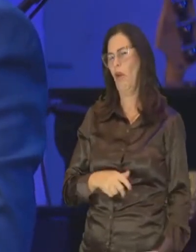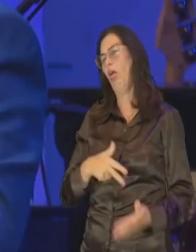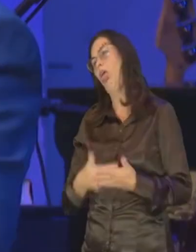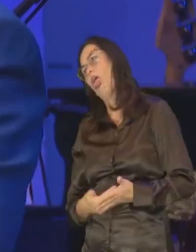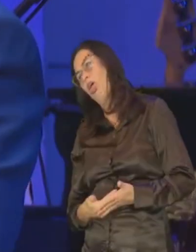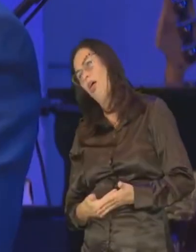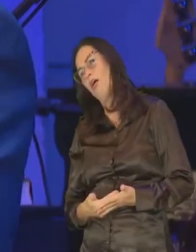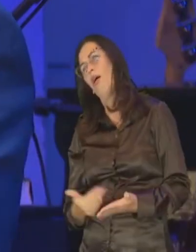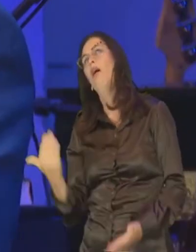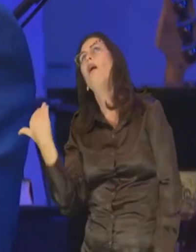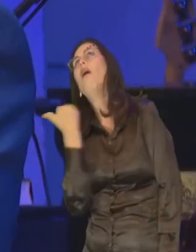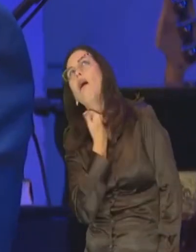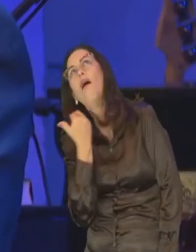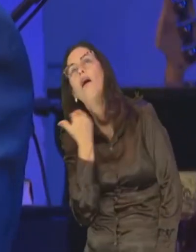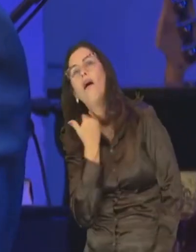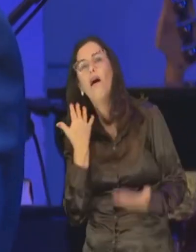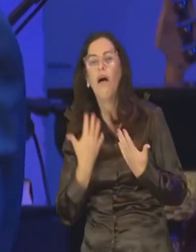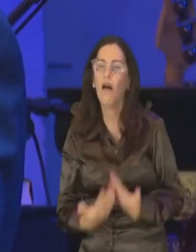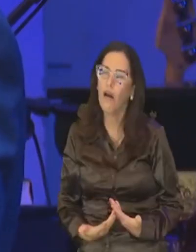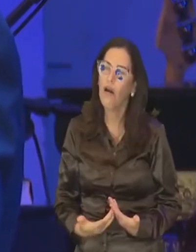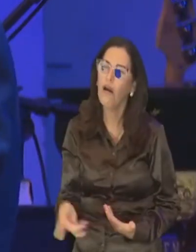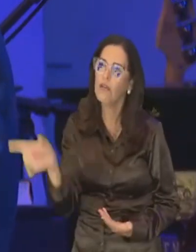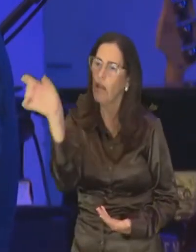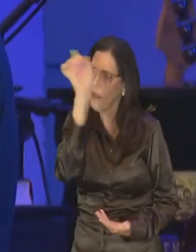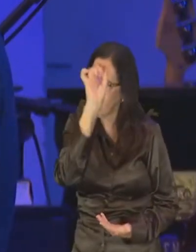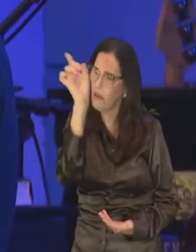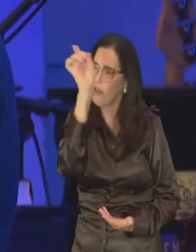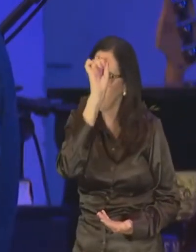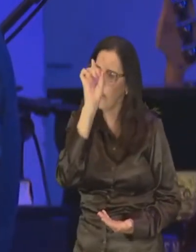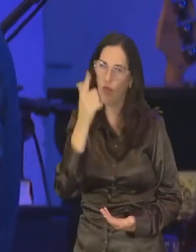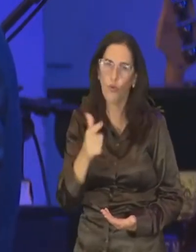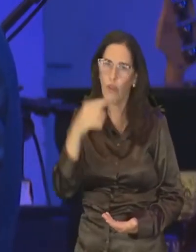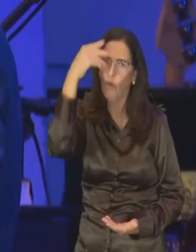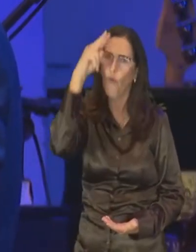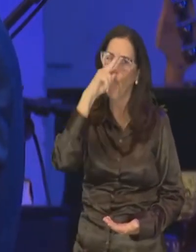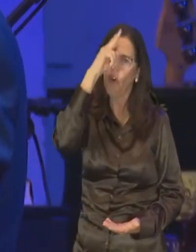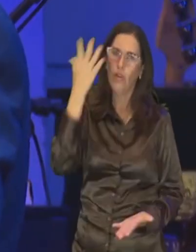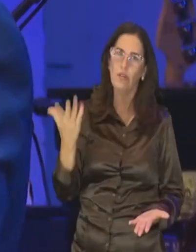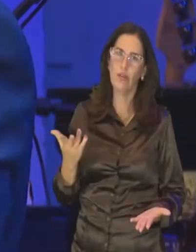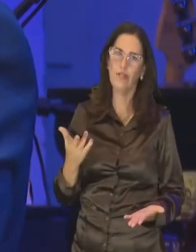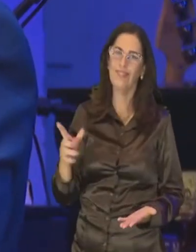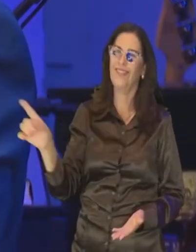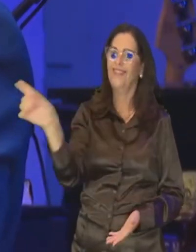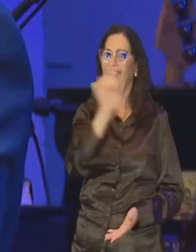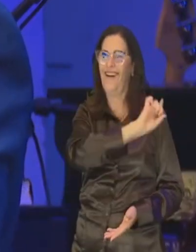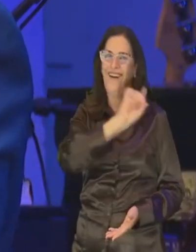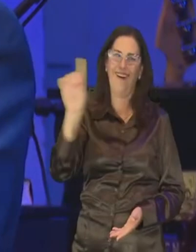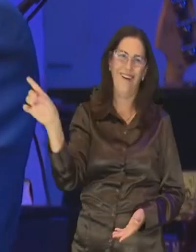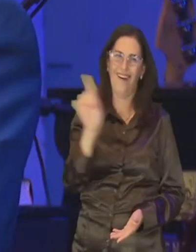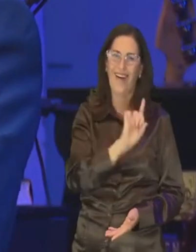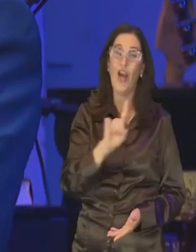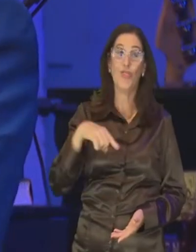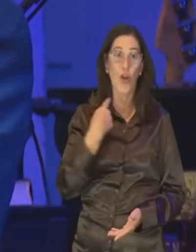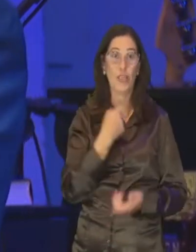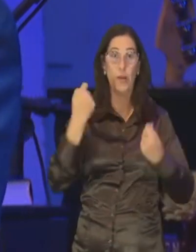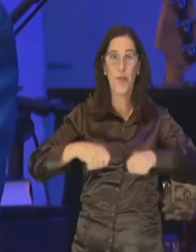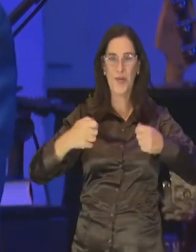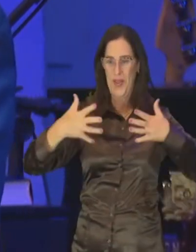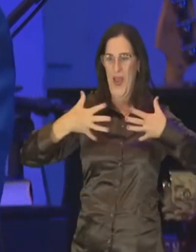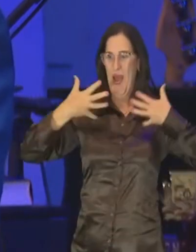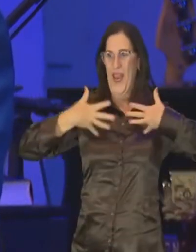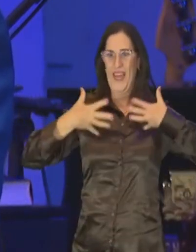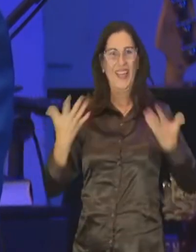prostrados, cansados, dia após dia, sem força? Não, irmãos, nós precisamos ter